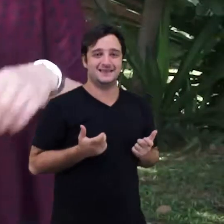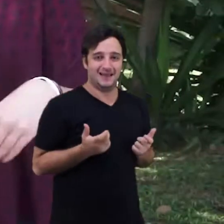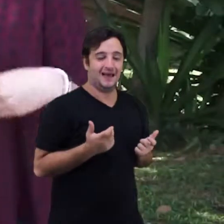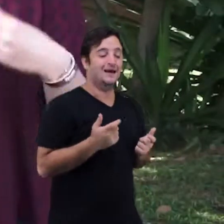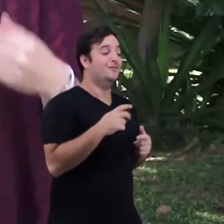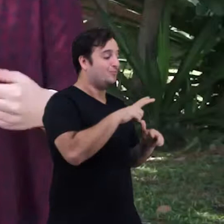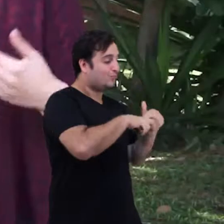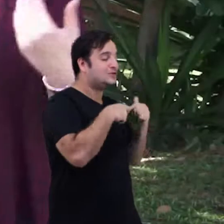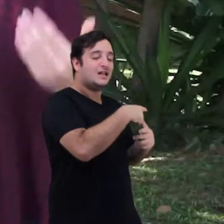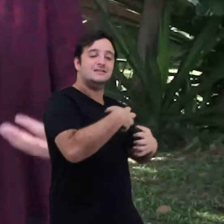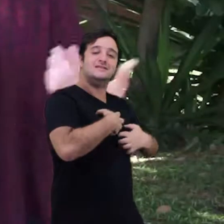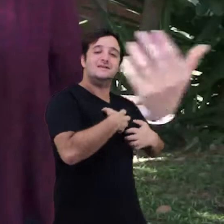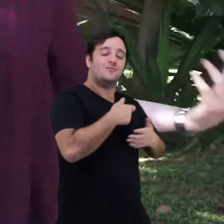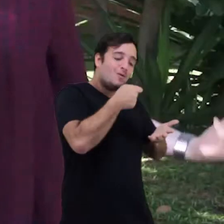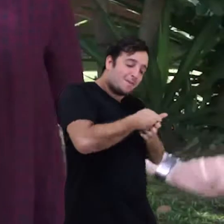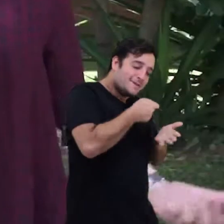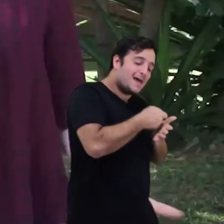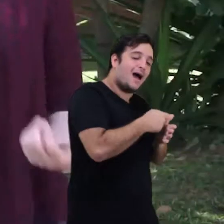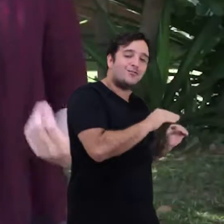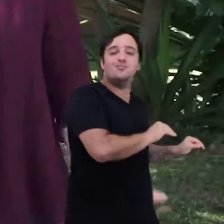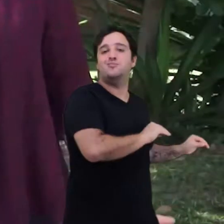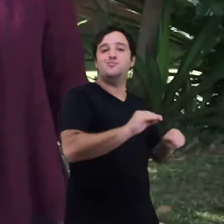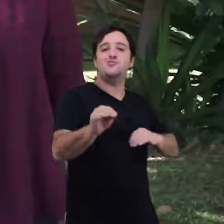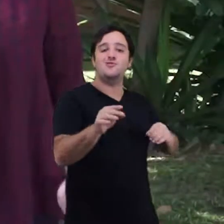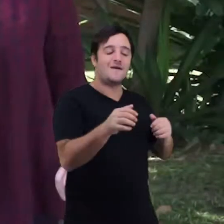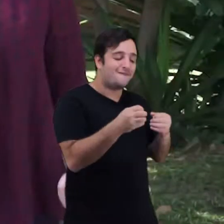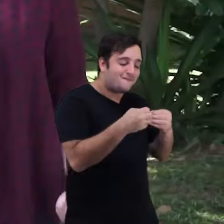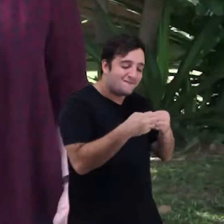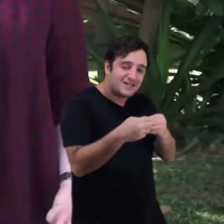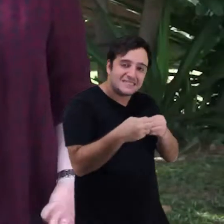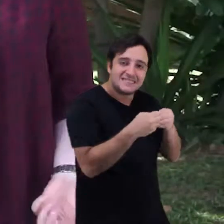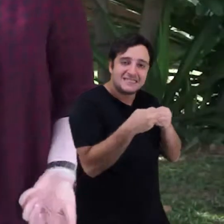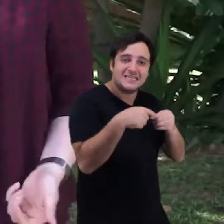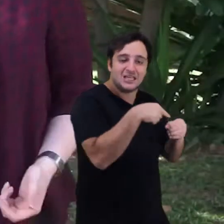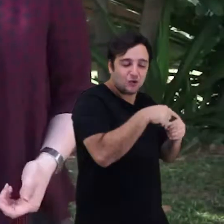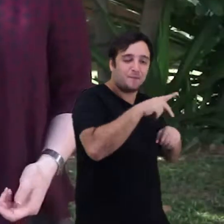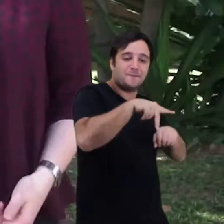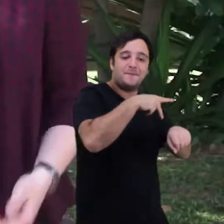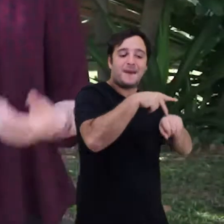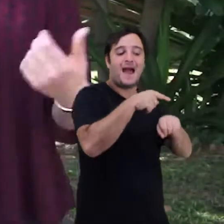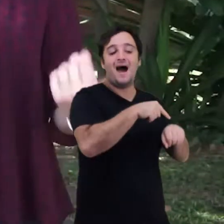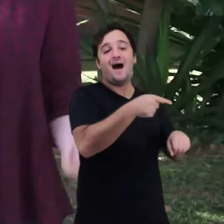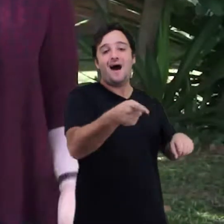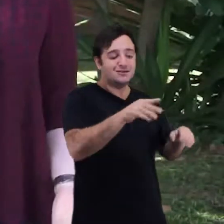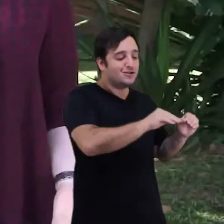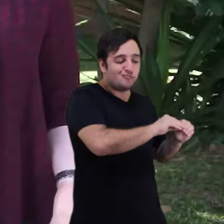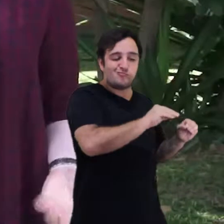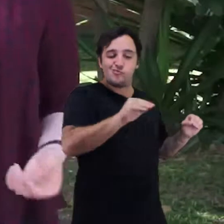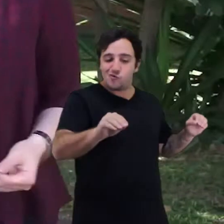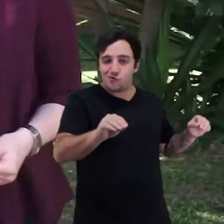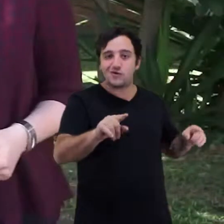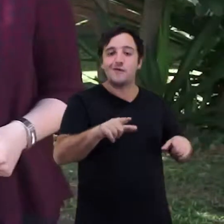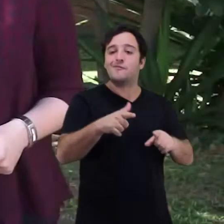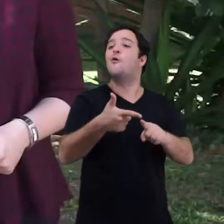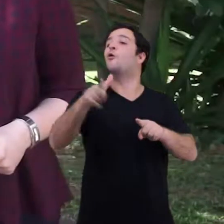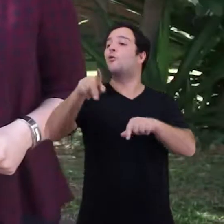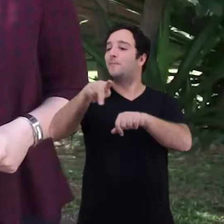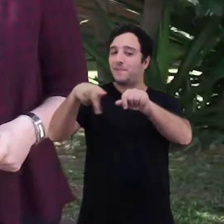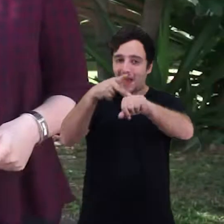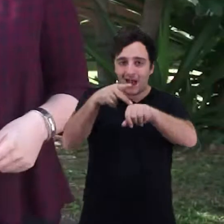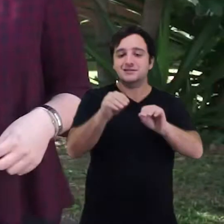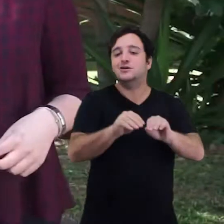países que então também se reproduzem essas violências já vividas na etapa pré-migratória. Quando ela chega no Brasil,